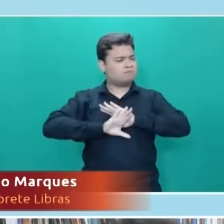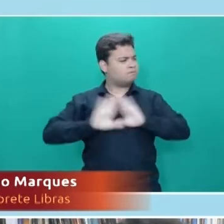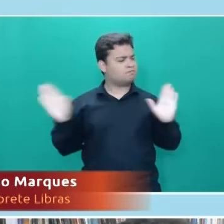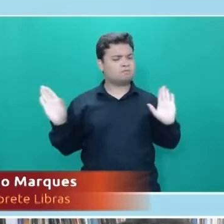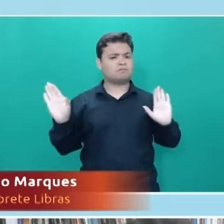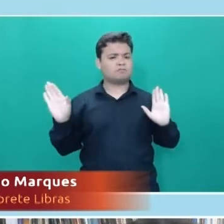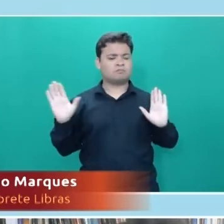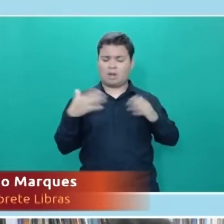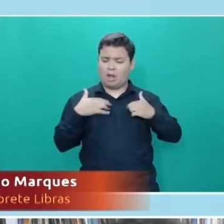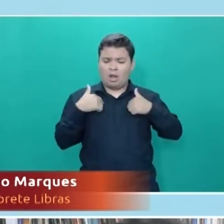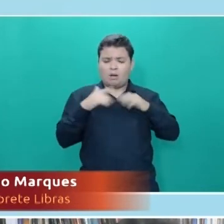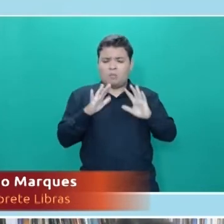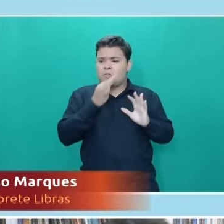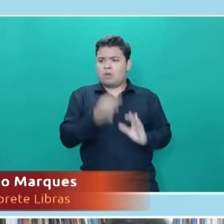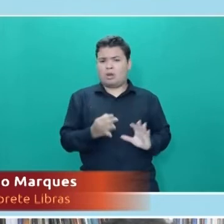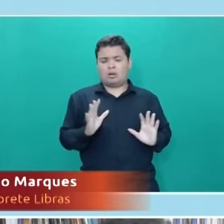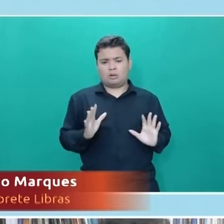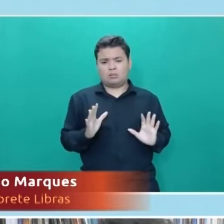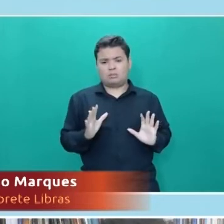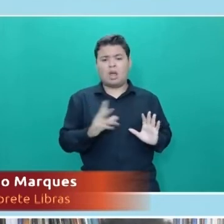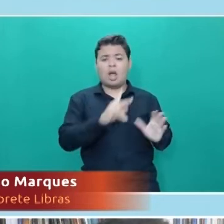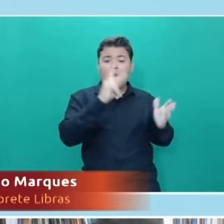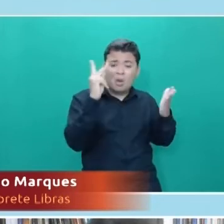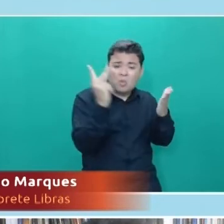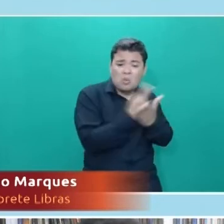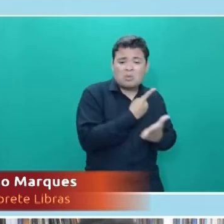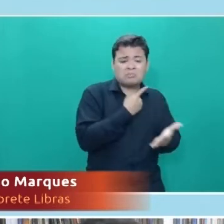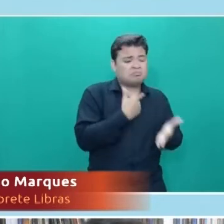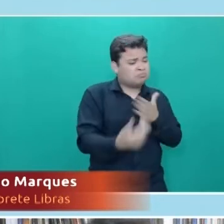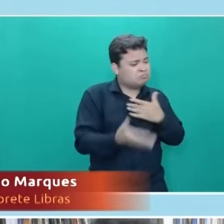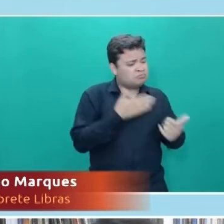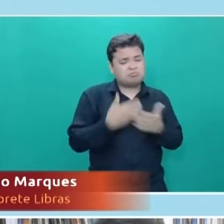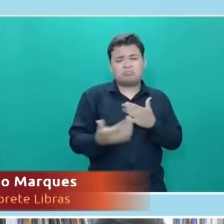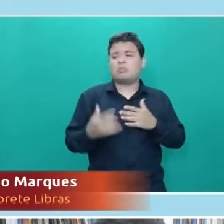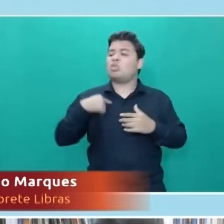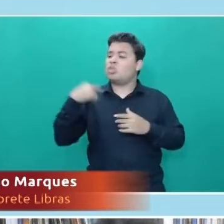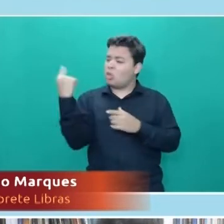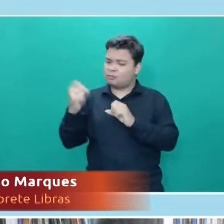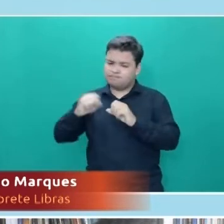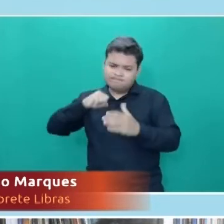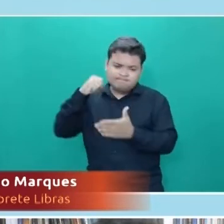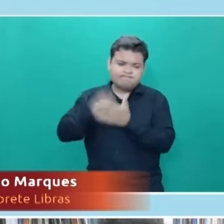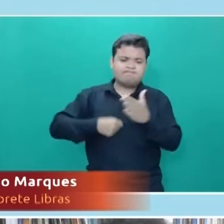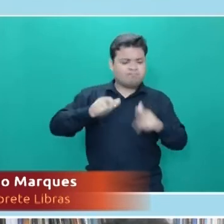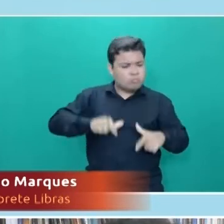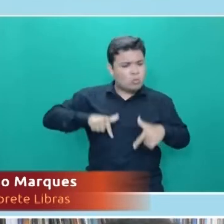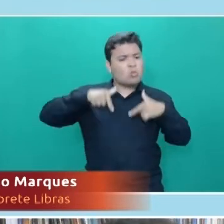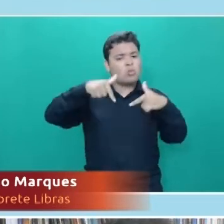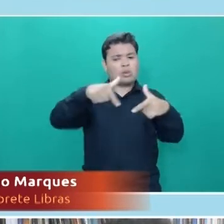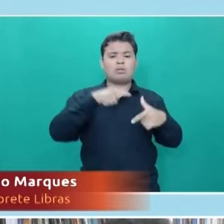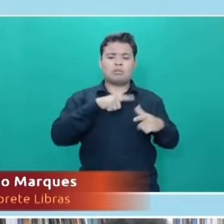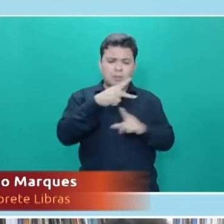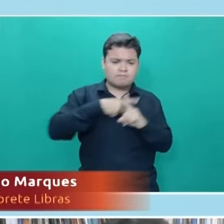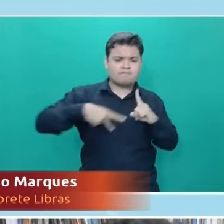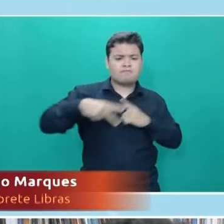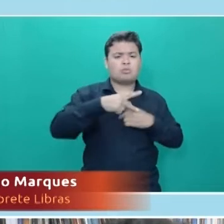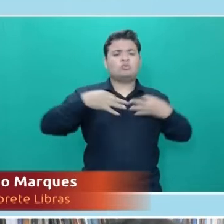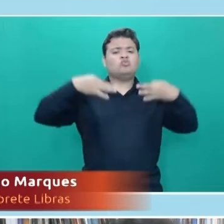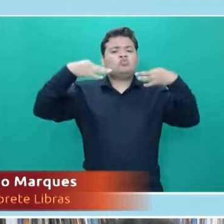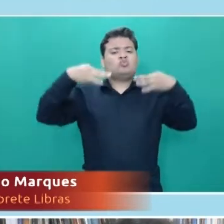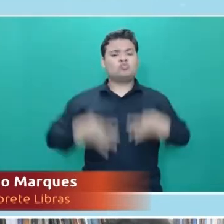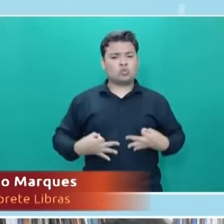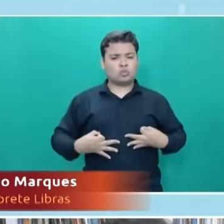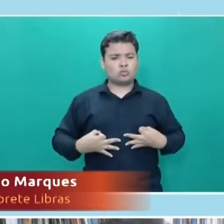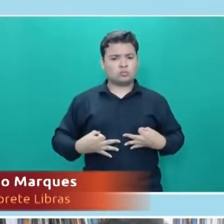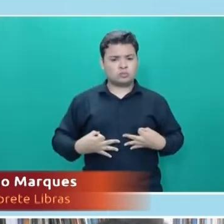é isso. Independente do que ocorra, nós vamos lutar por uma previdência justa e uma previdência que